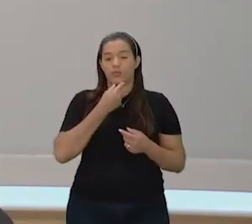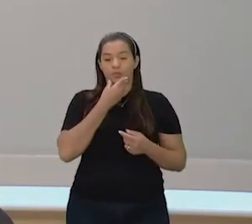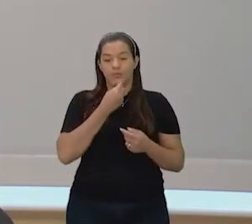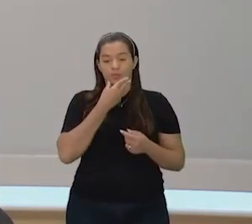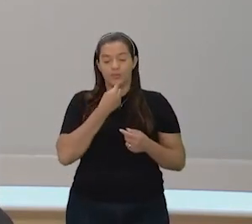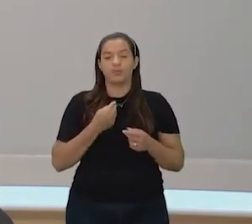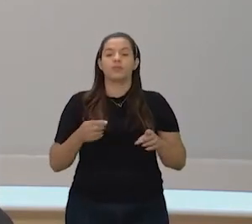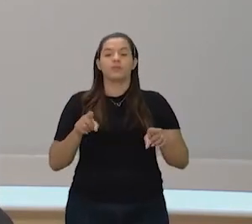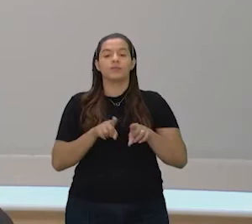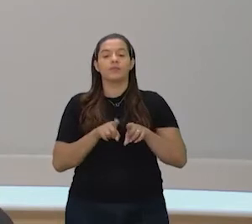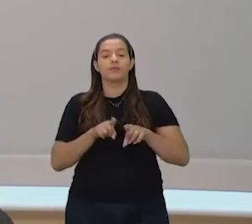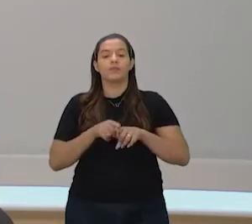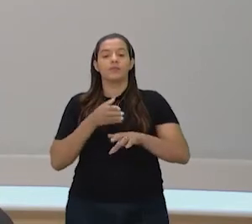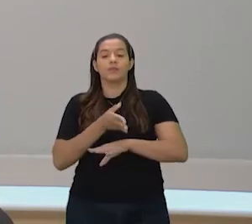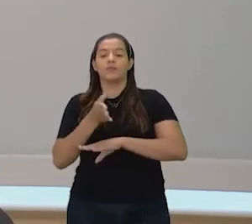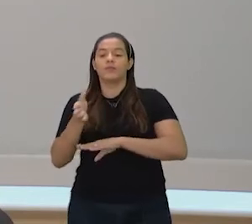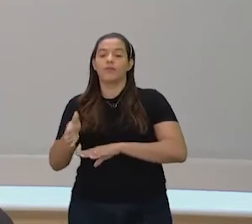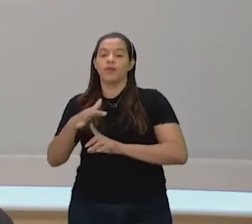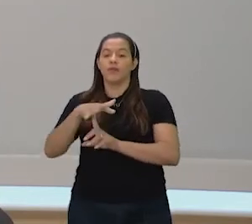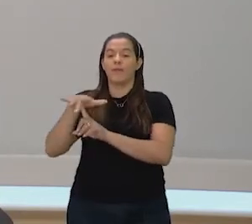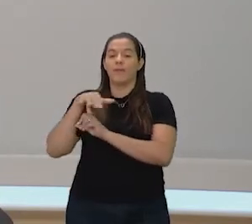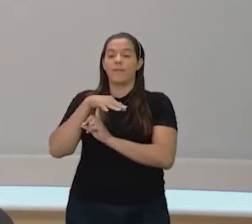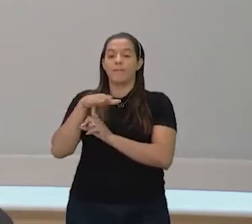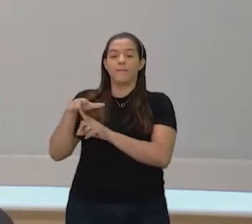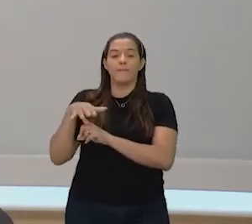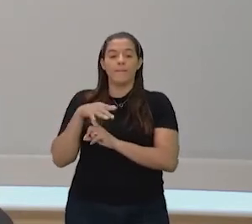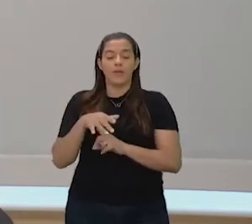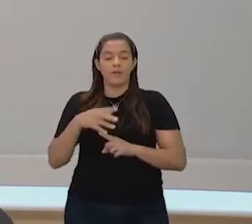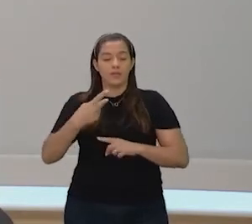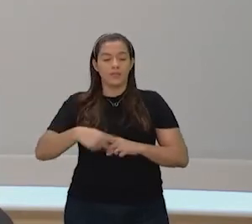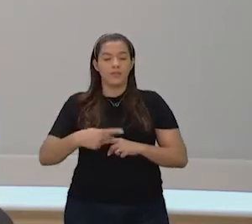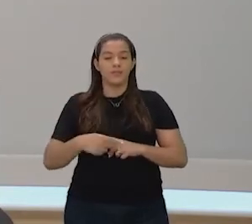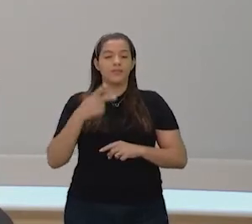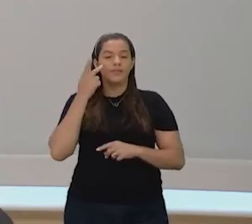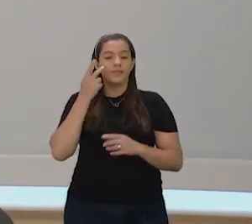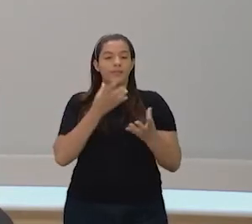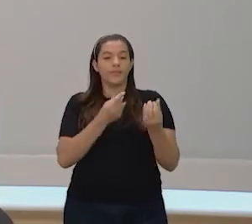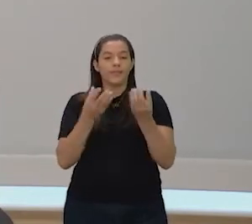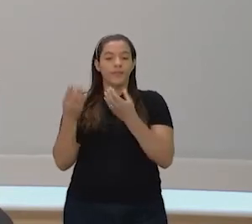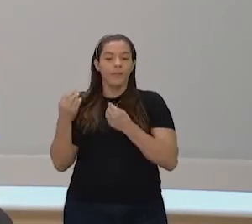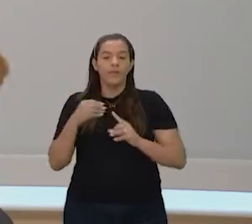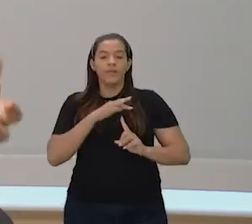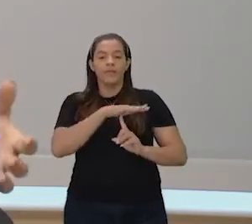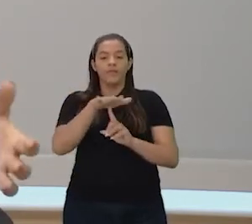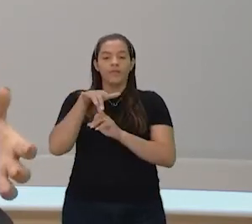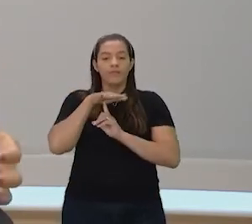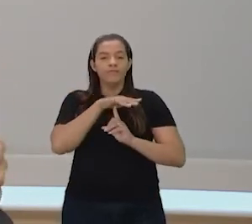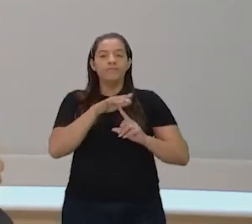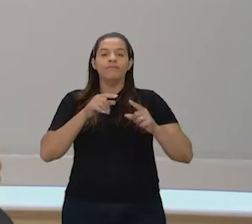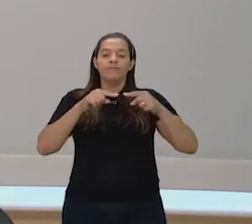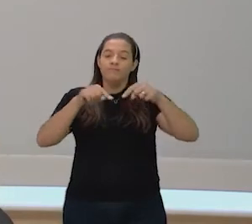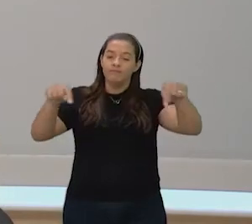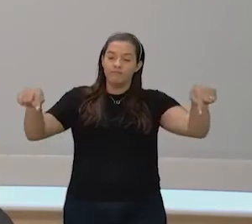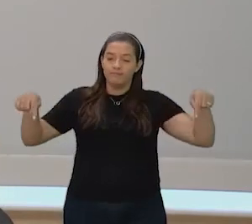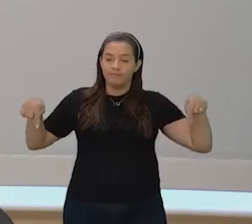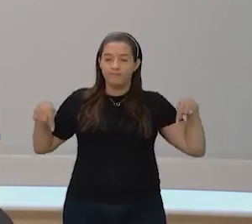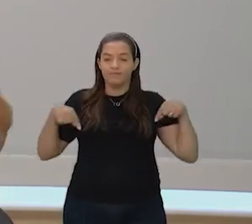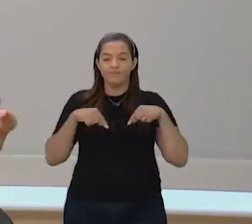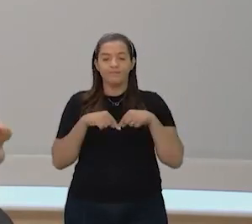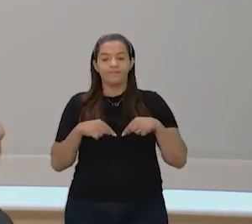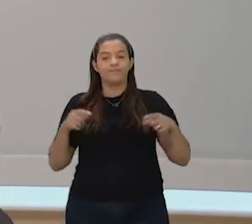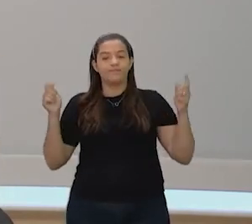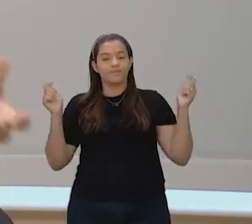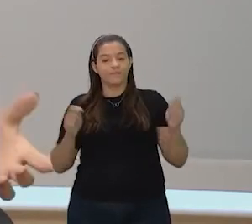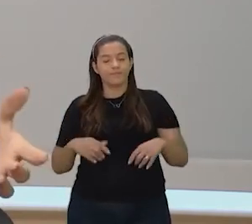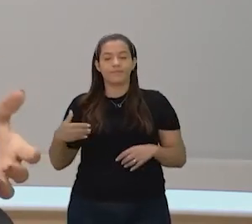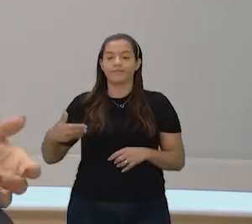quando você vai a parques, eu não sei qual é a cidade que vocês estão, mas aqui em São Paulo há muitos parques, há muitas exato. quadras, né, e eu vejo cada